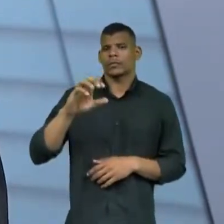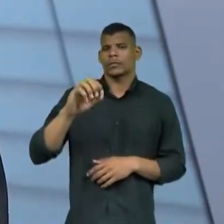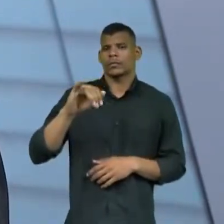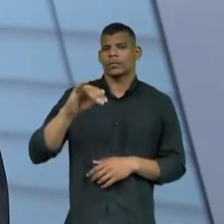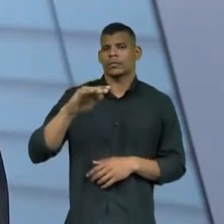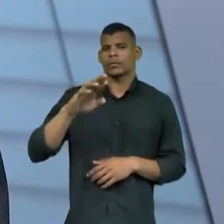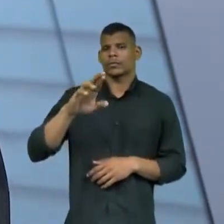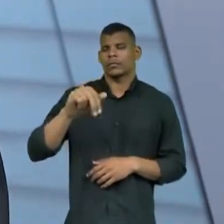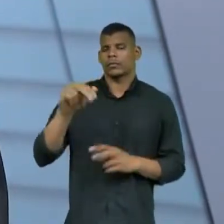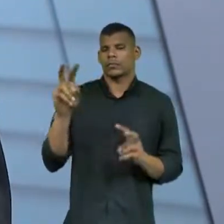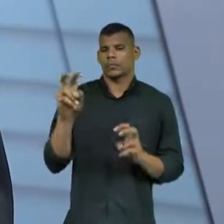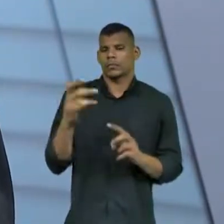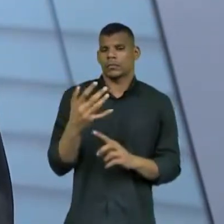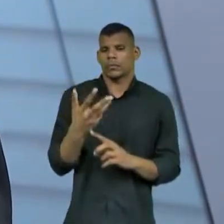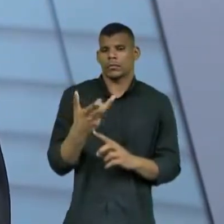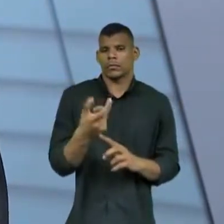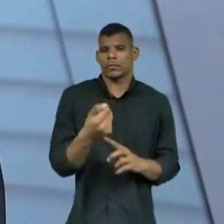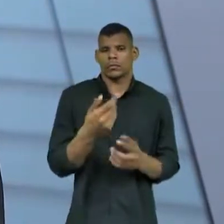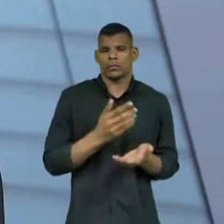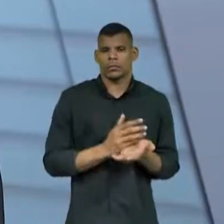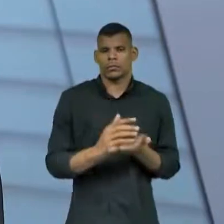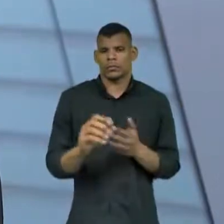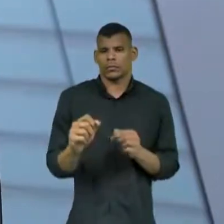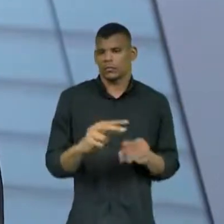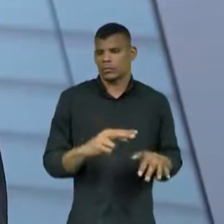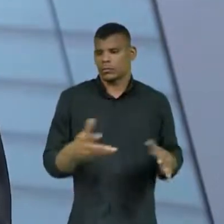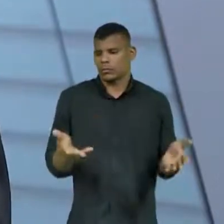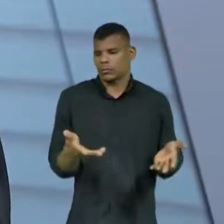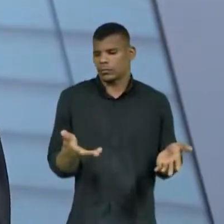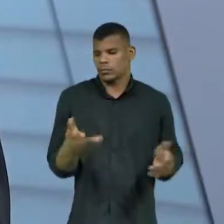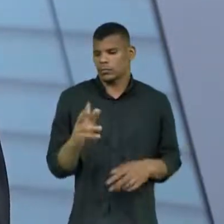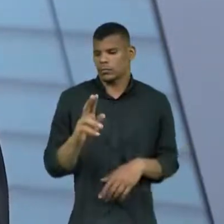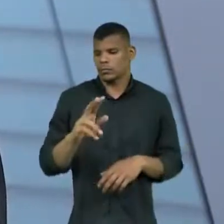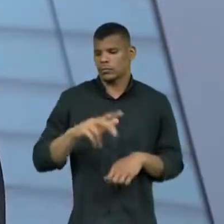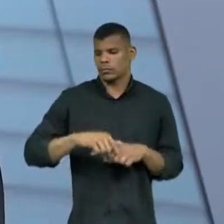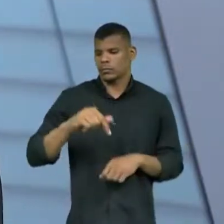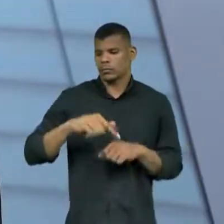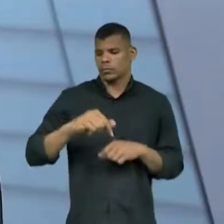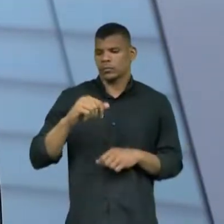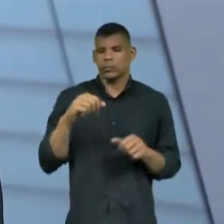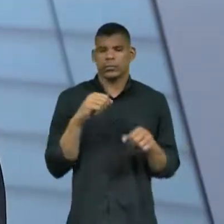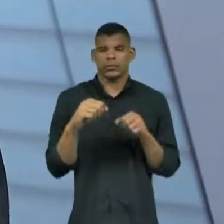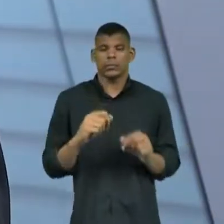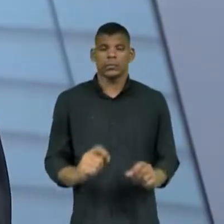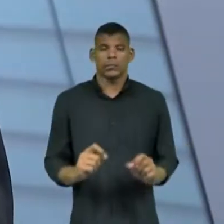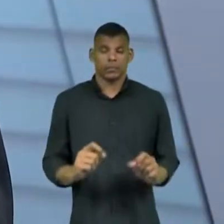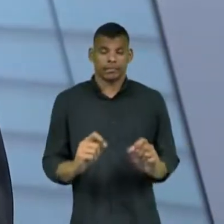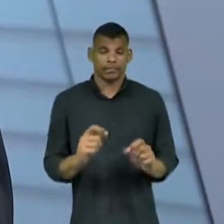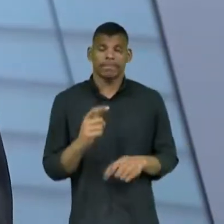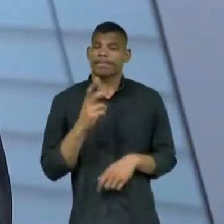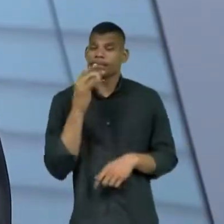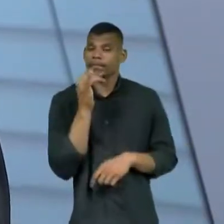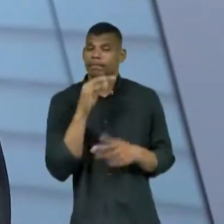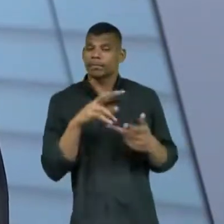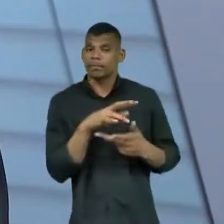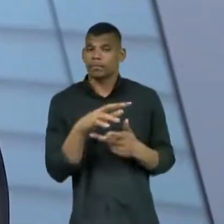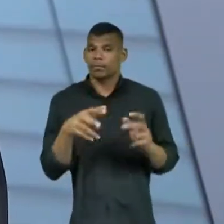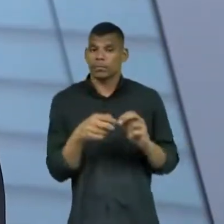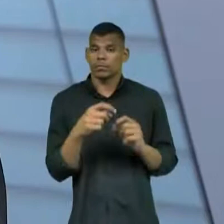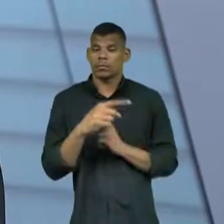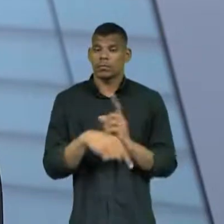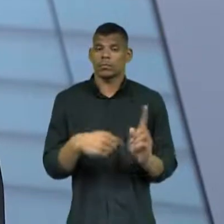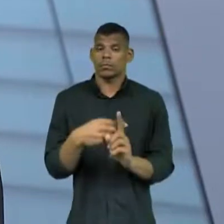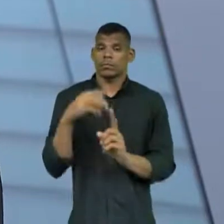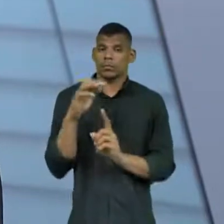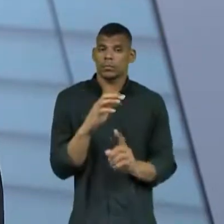sobre exatamente um evento também que essa semana na Unifor vai discutir energias renováveis e o impacto no desenvolvimento do